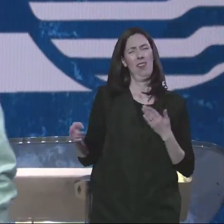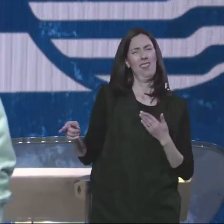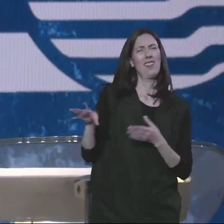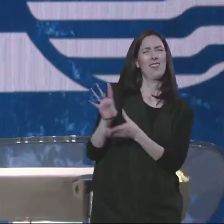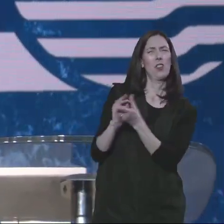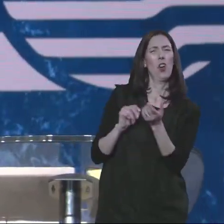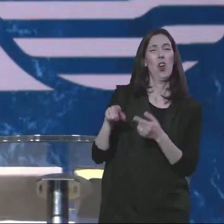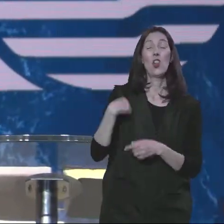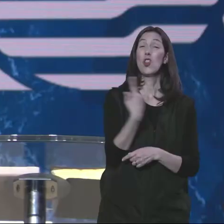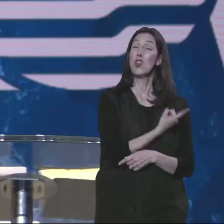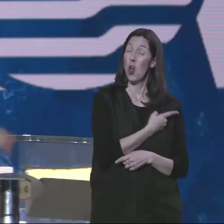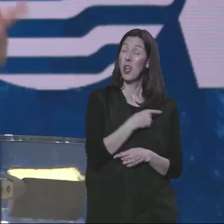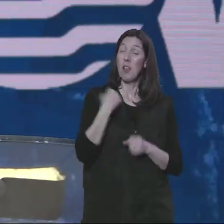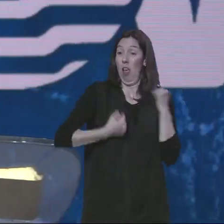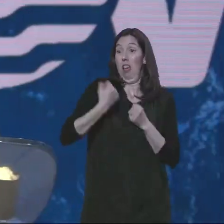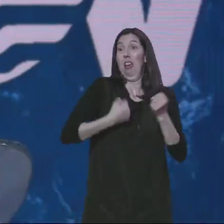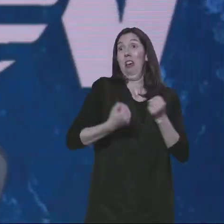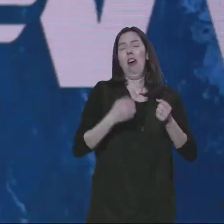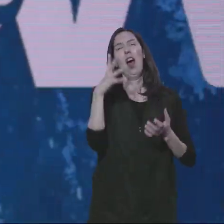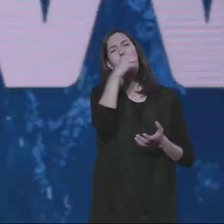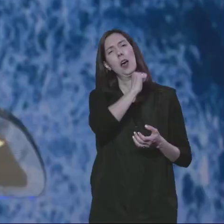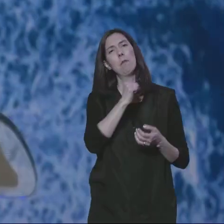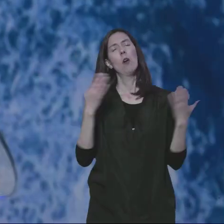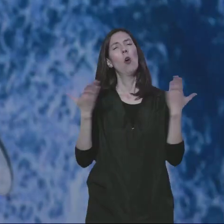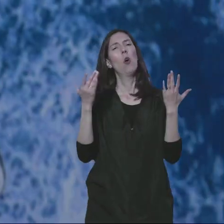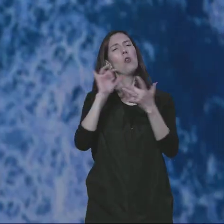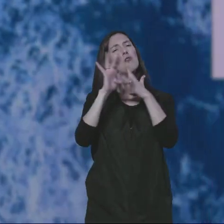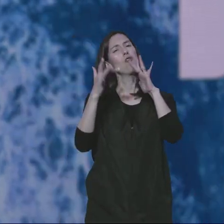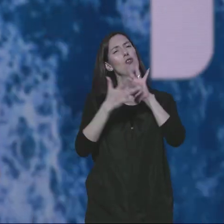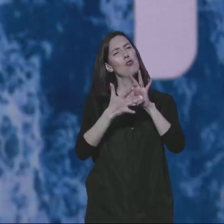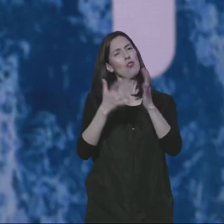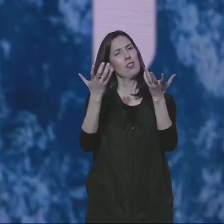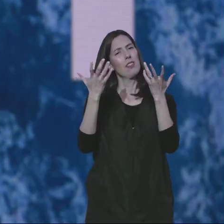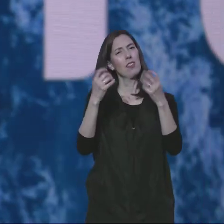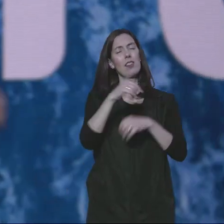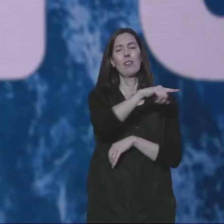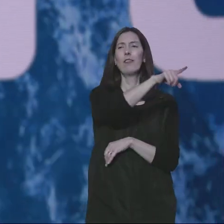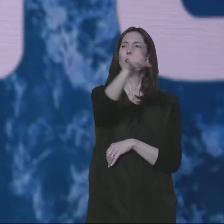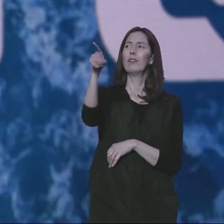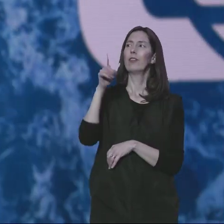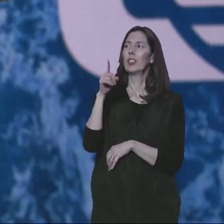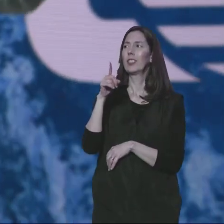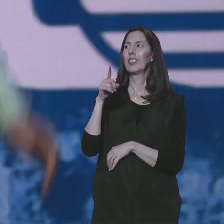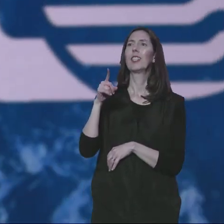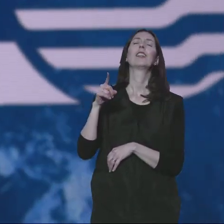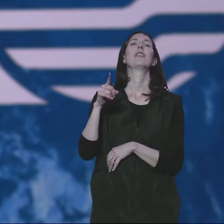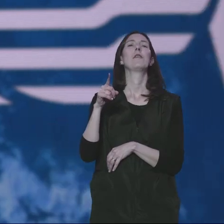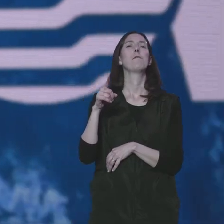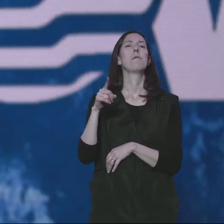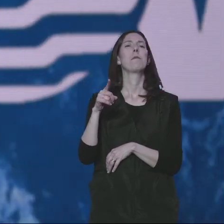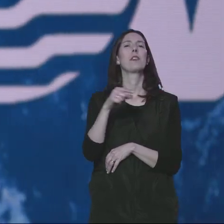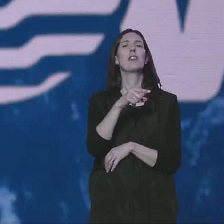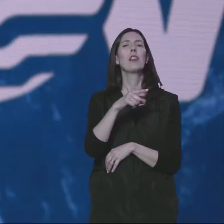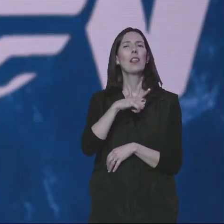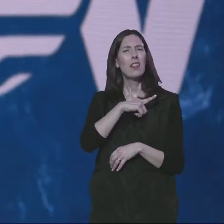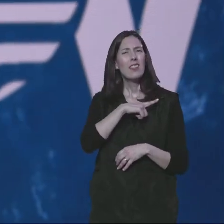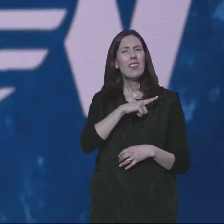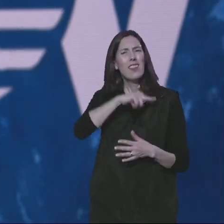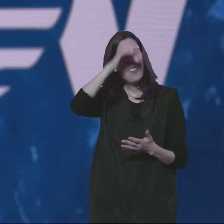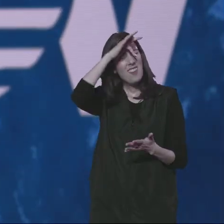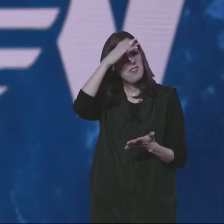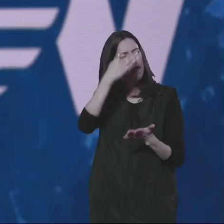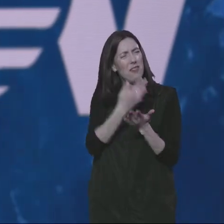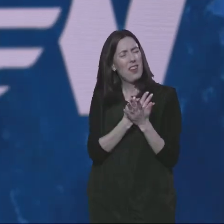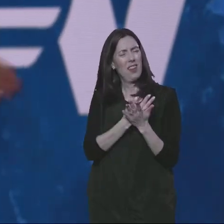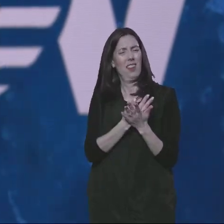afobado. E hoje Jesus, ele quer que você corra bem a corrida da fé. E